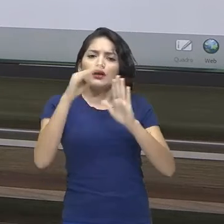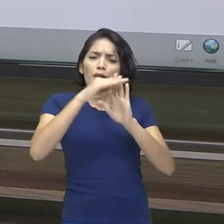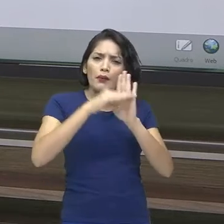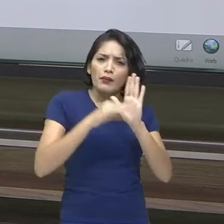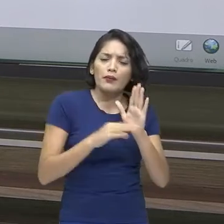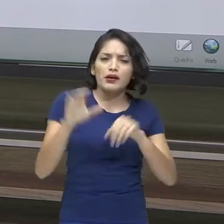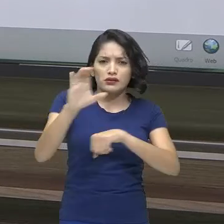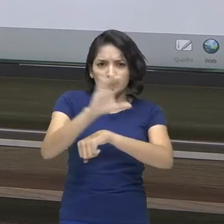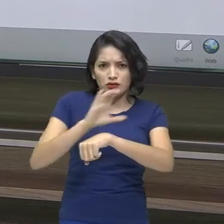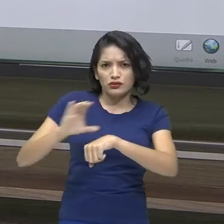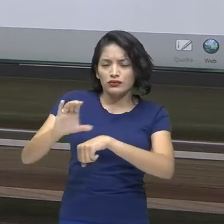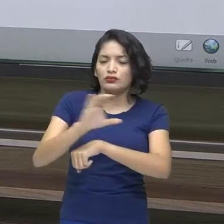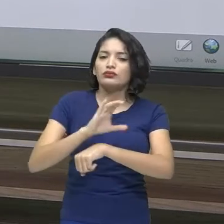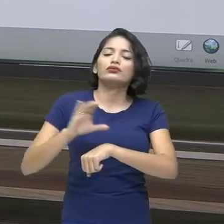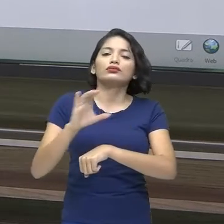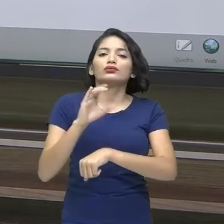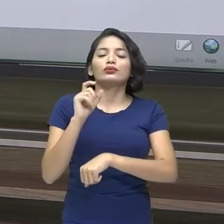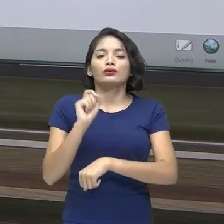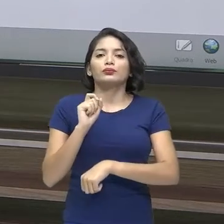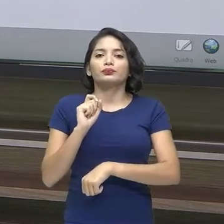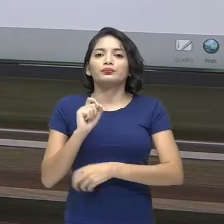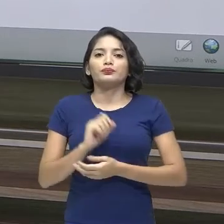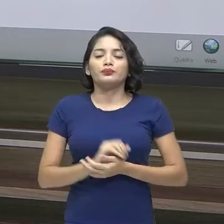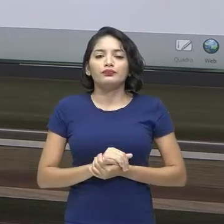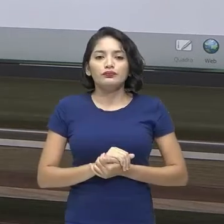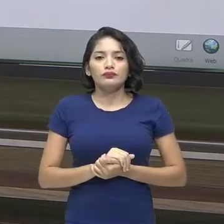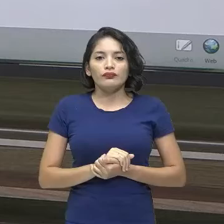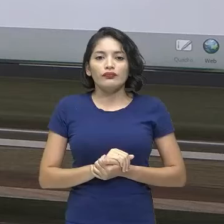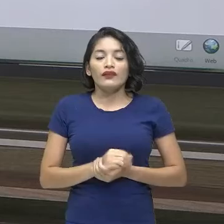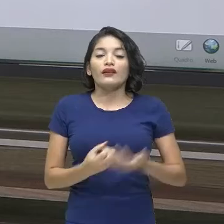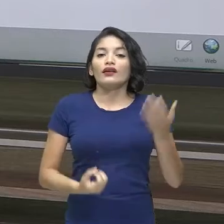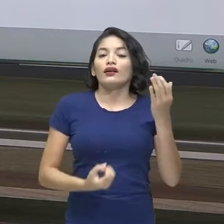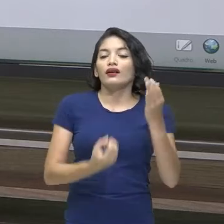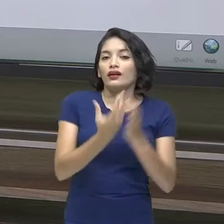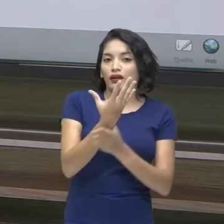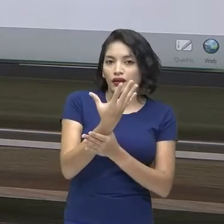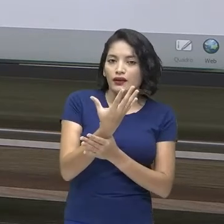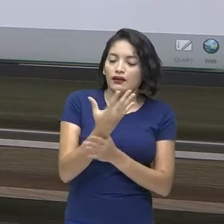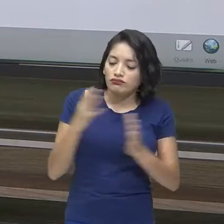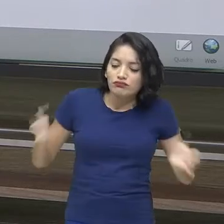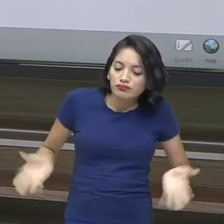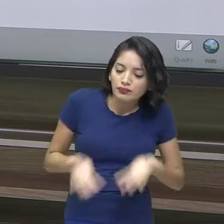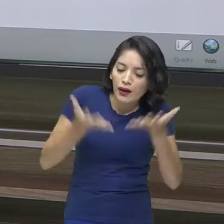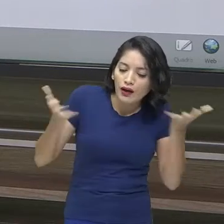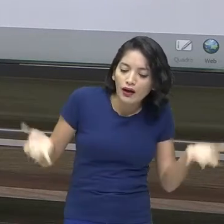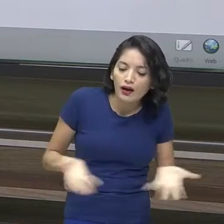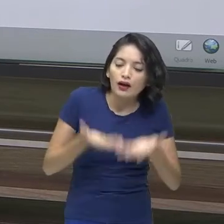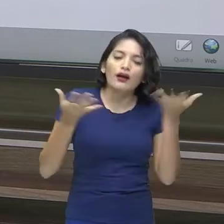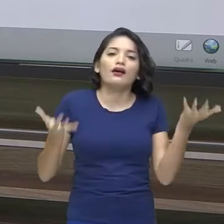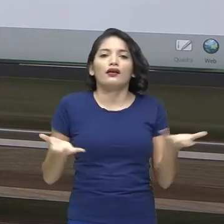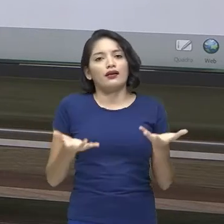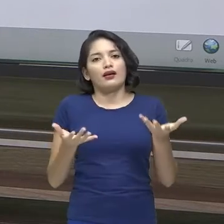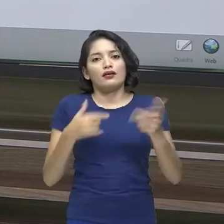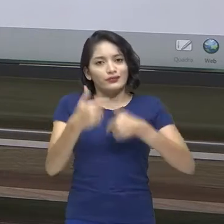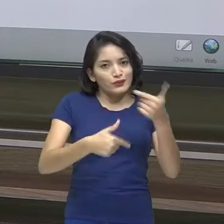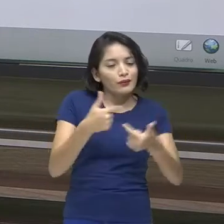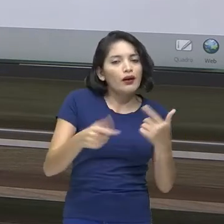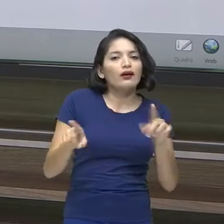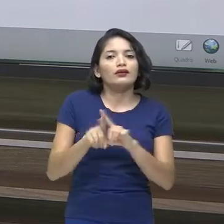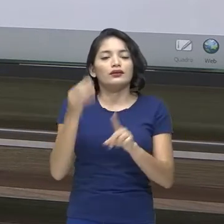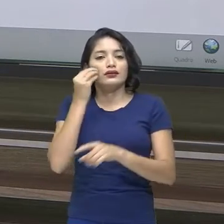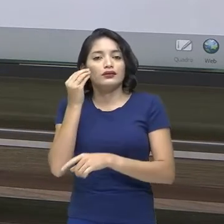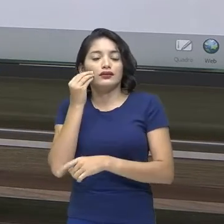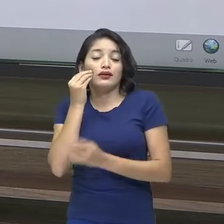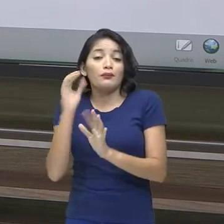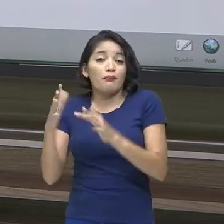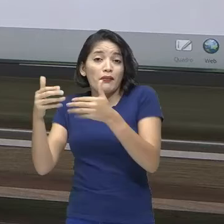constituir essa questão de criar incentivos à produção, tentar melhorar a